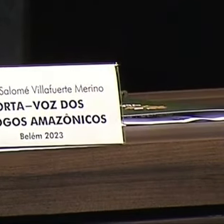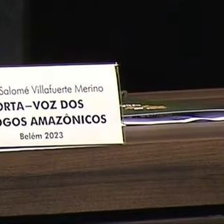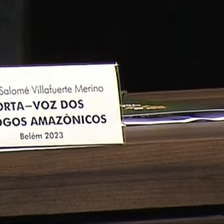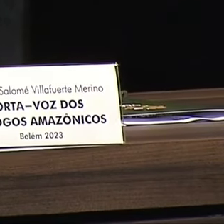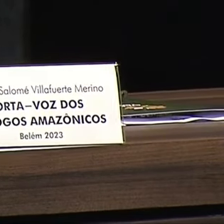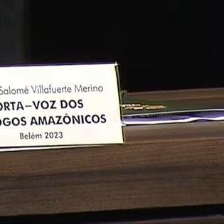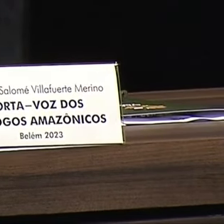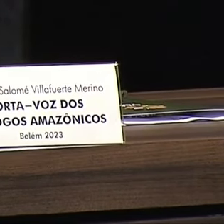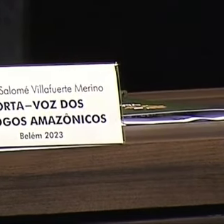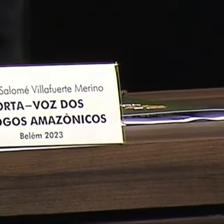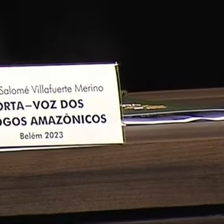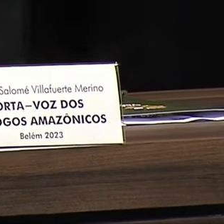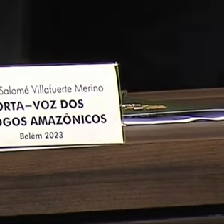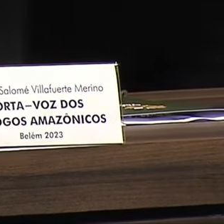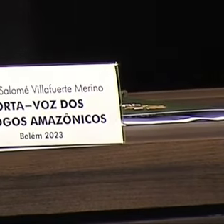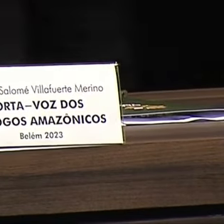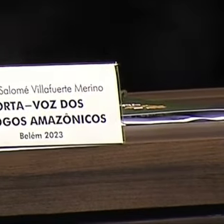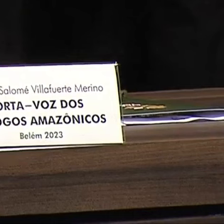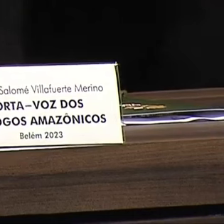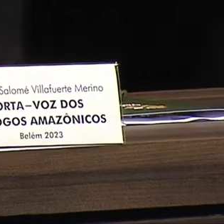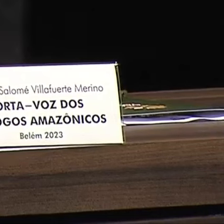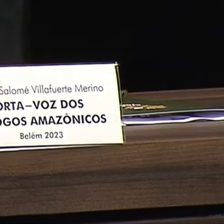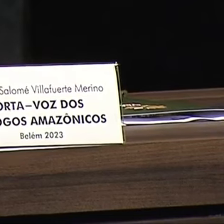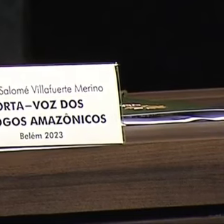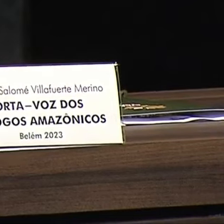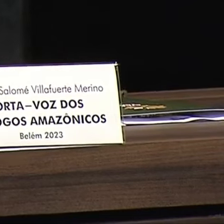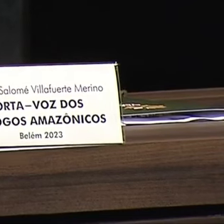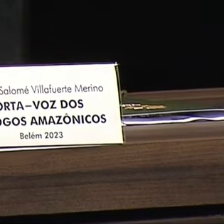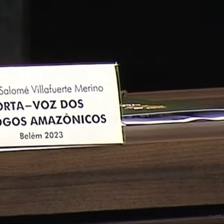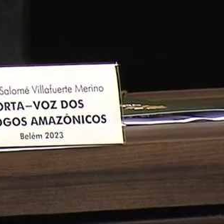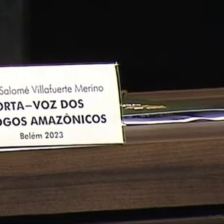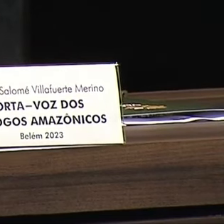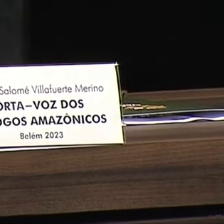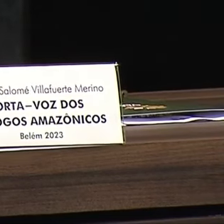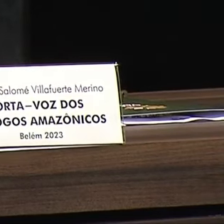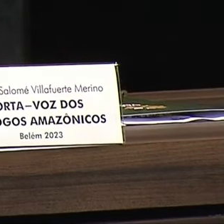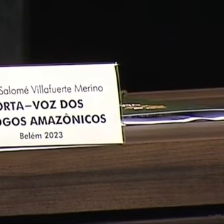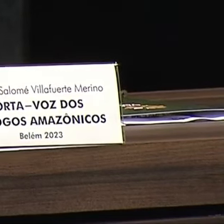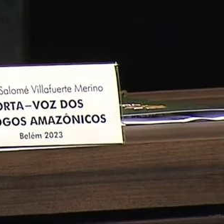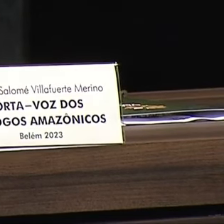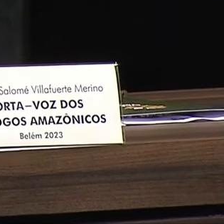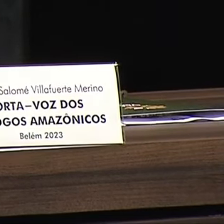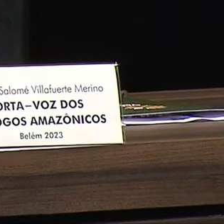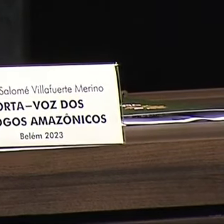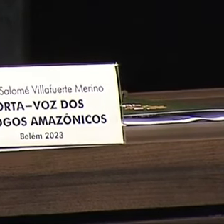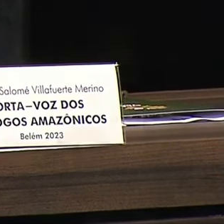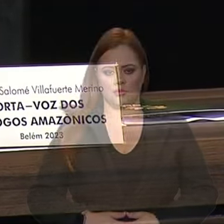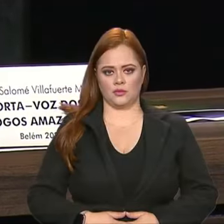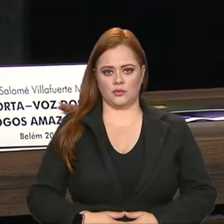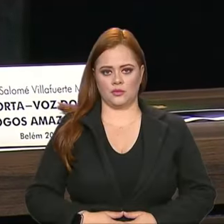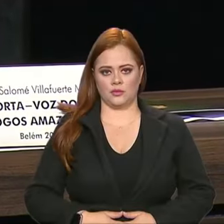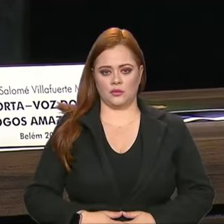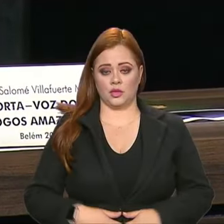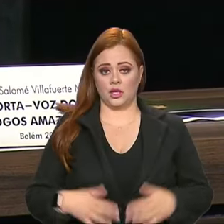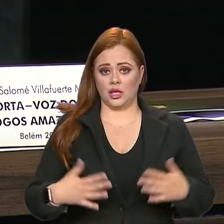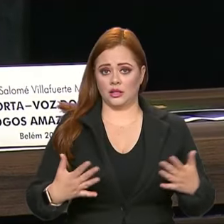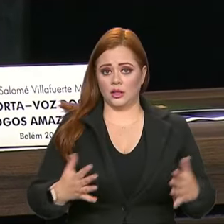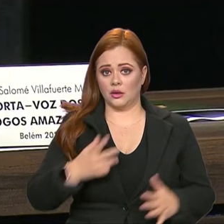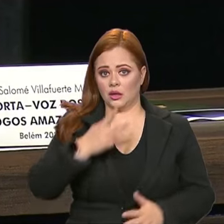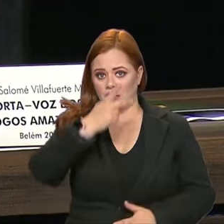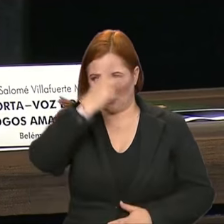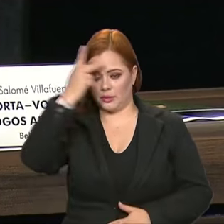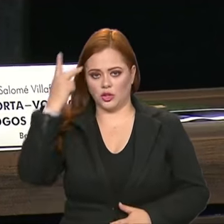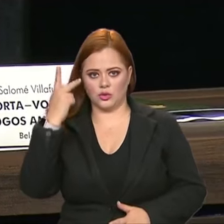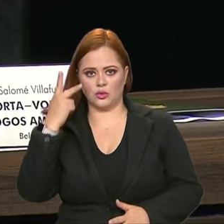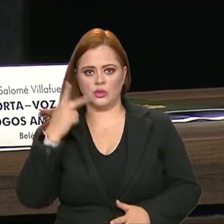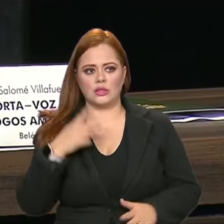de expansão dos territórios e, por isso, quem mais corre risco pela